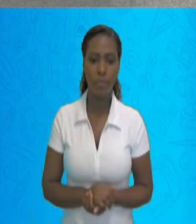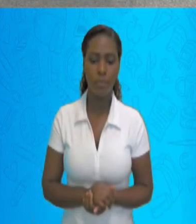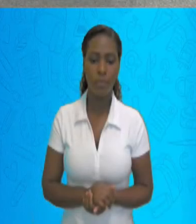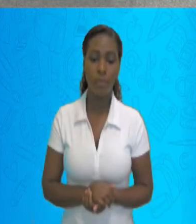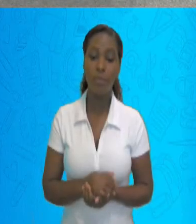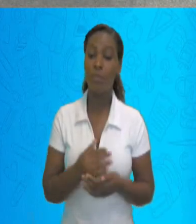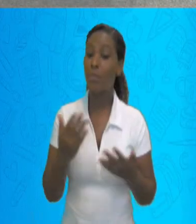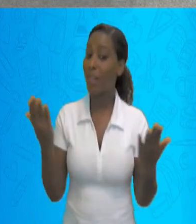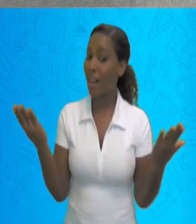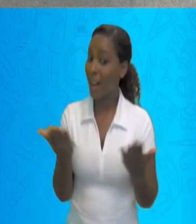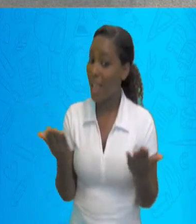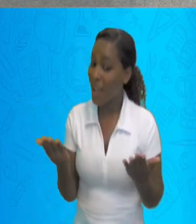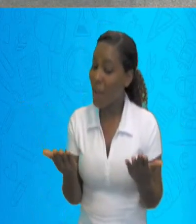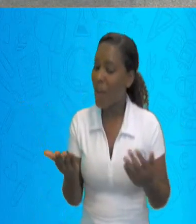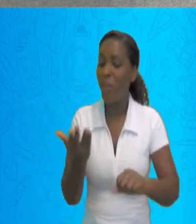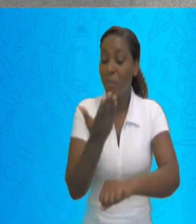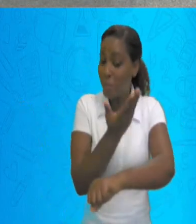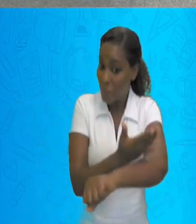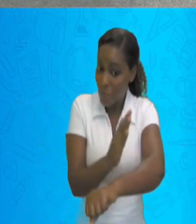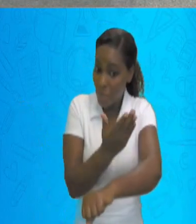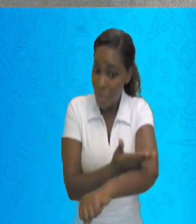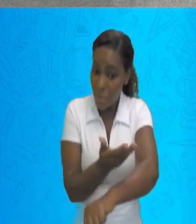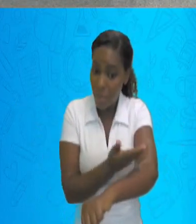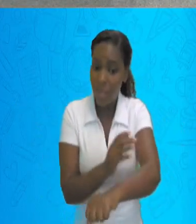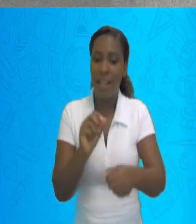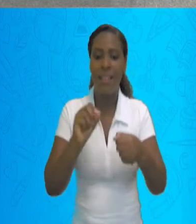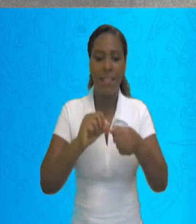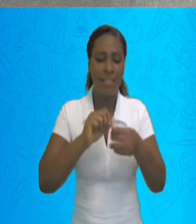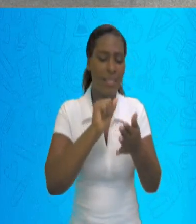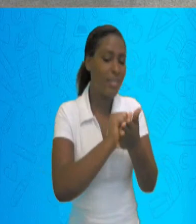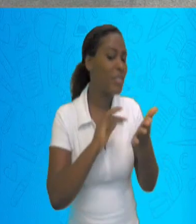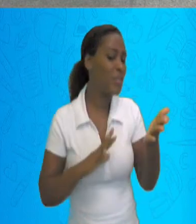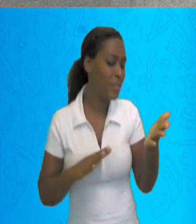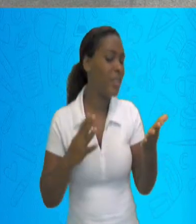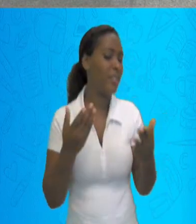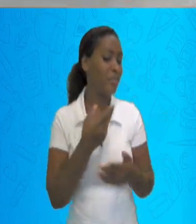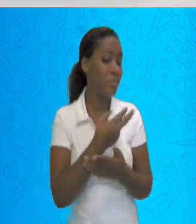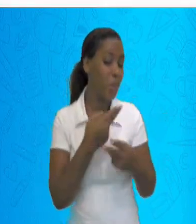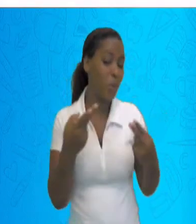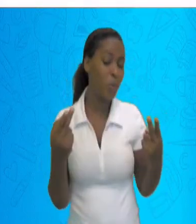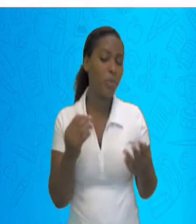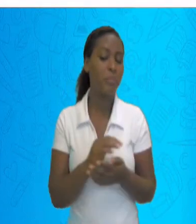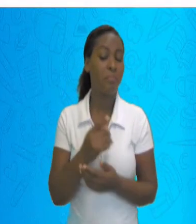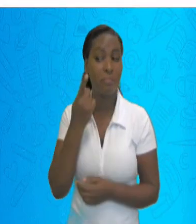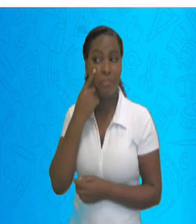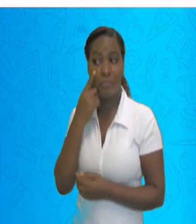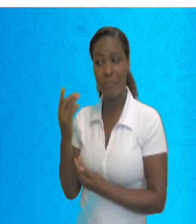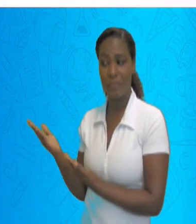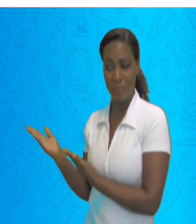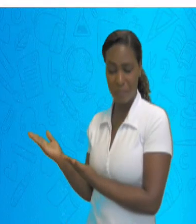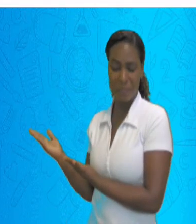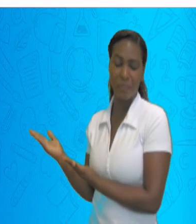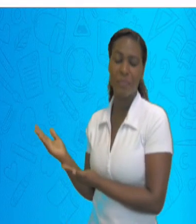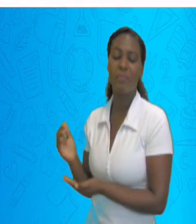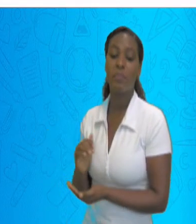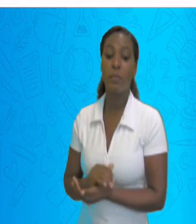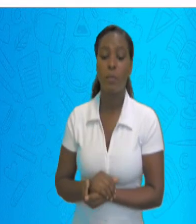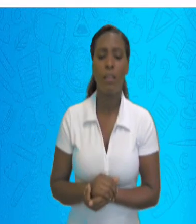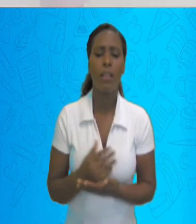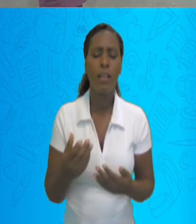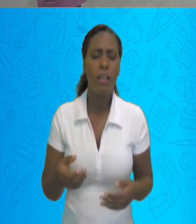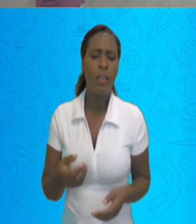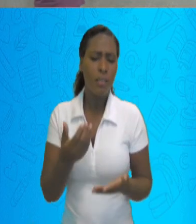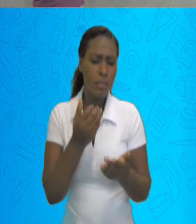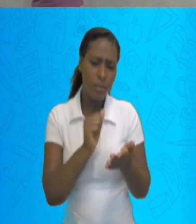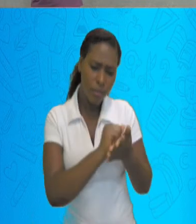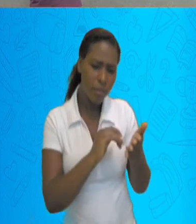E agora vamos partir para a prática, vamos fazer os exercícios. Observe aqui no telão com a gente. No exercício 1